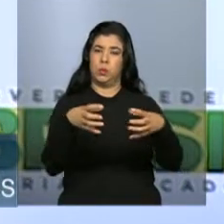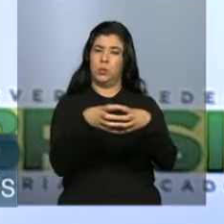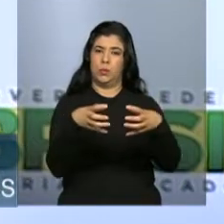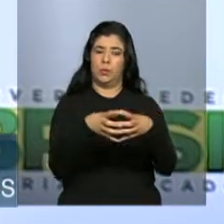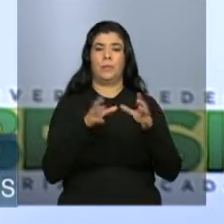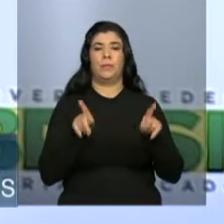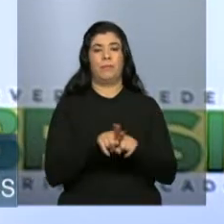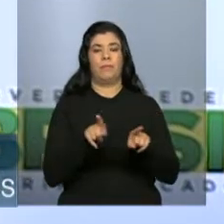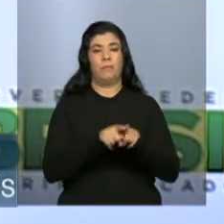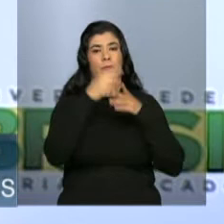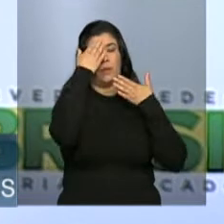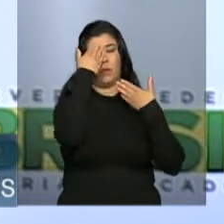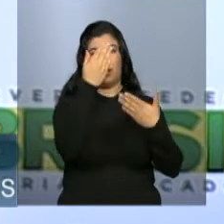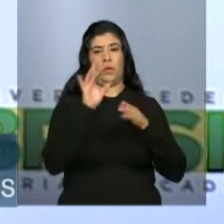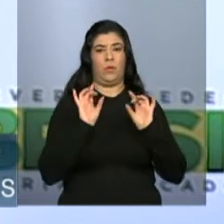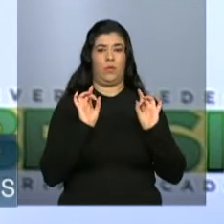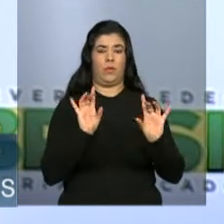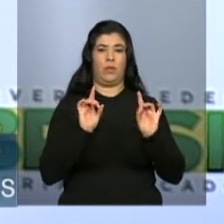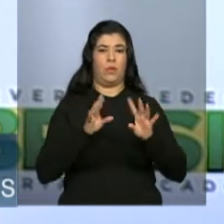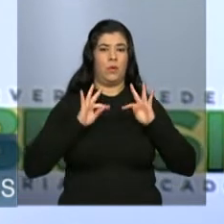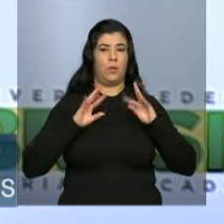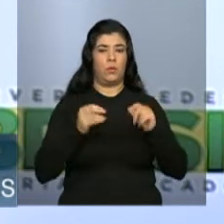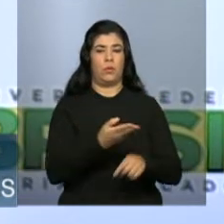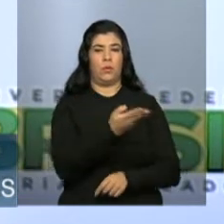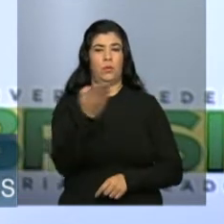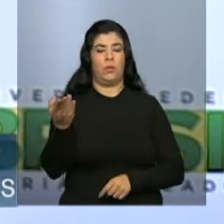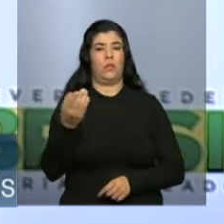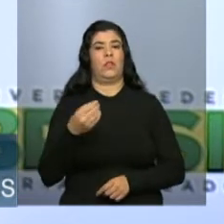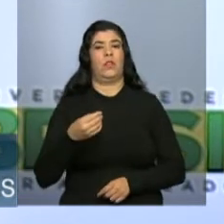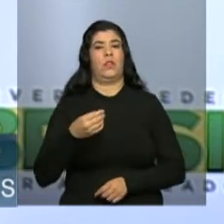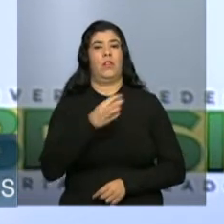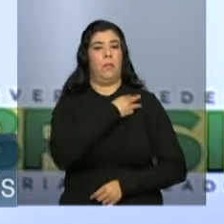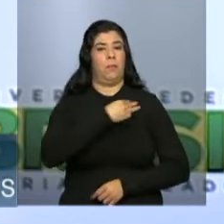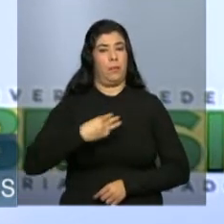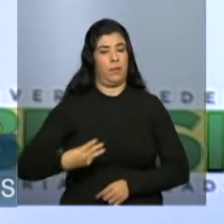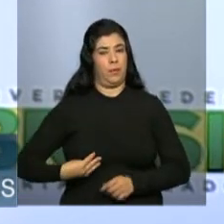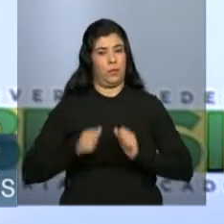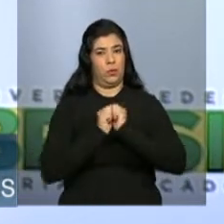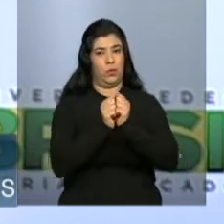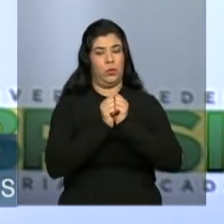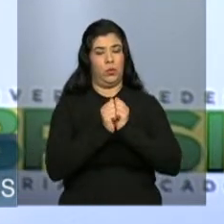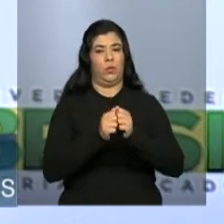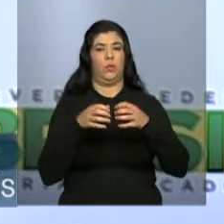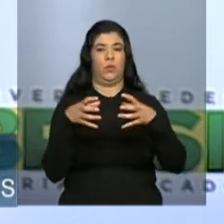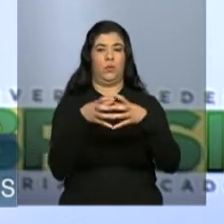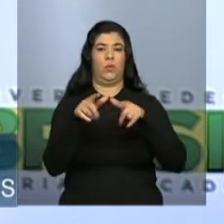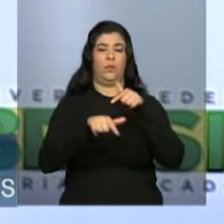diante mão fazer esse agradecimento a todos os ministros a todas as equipes